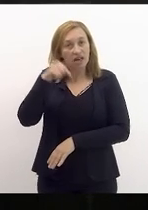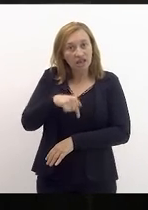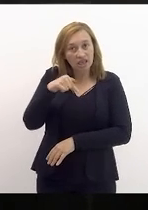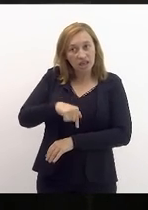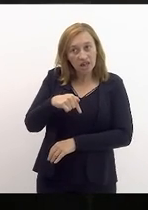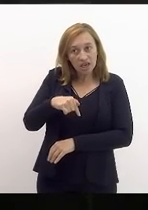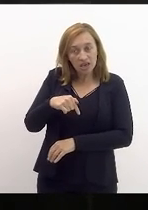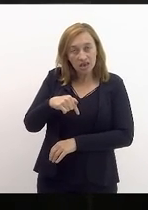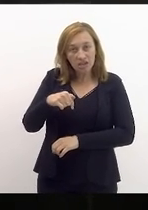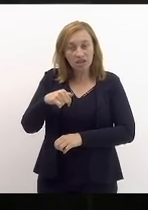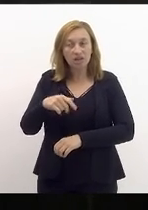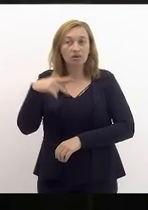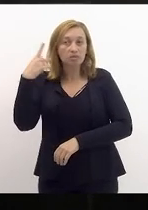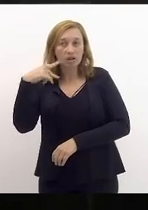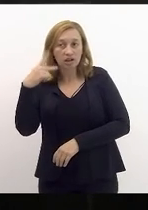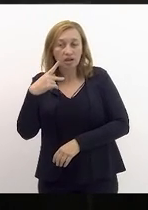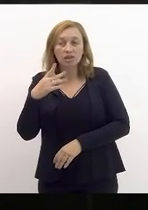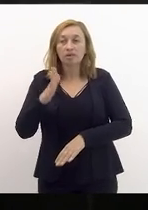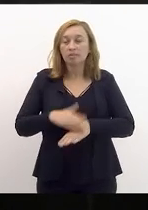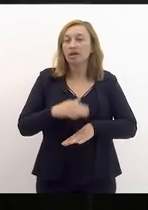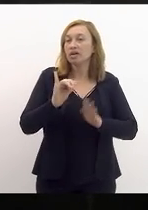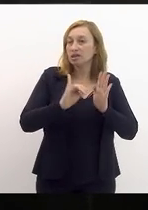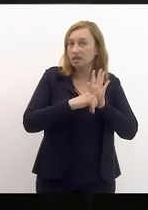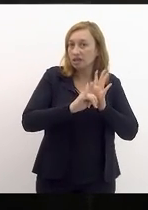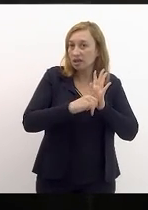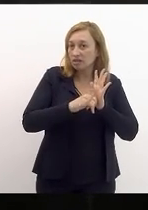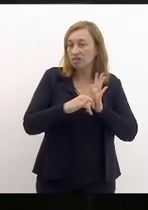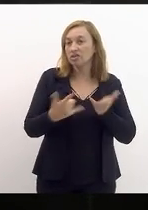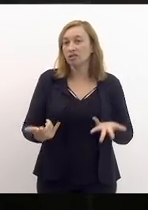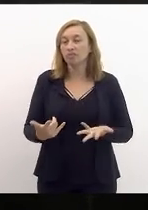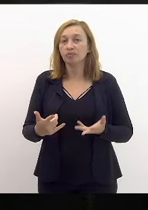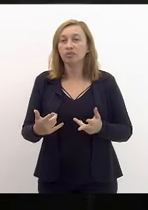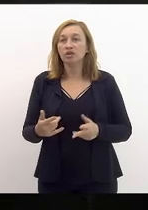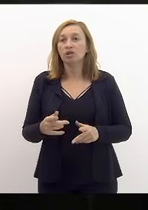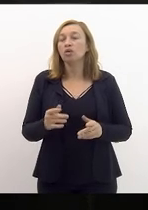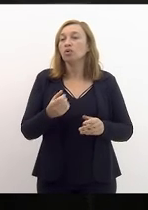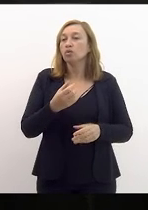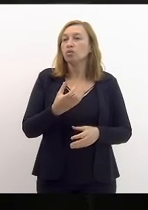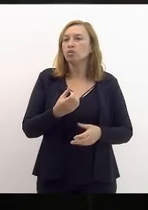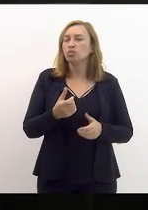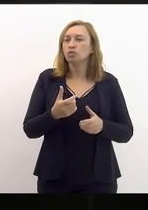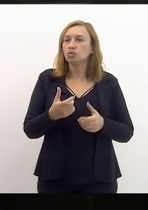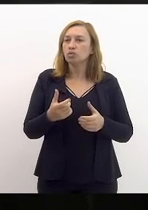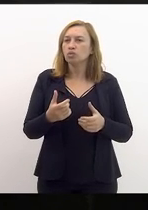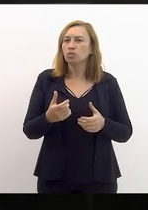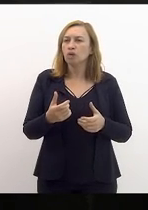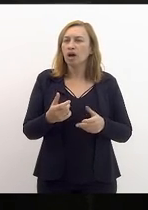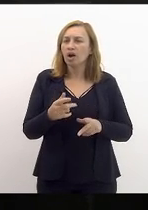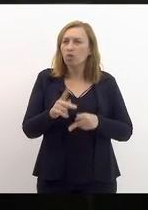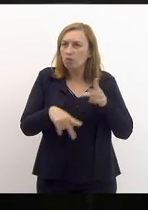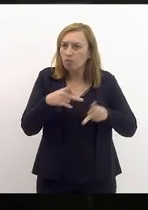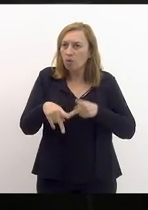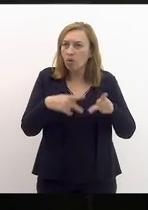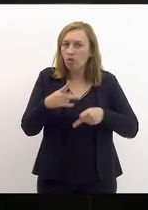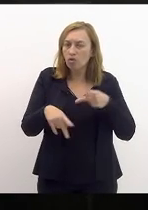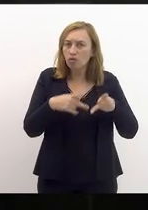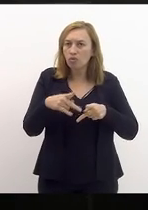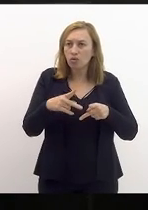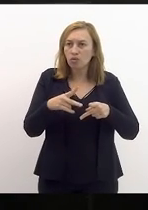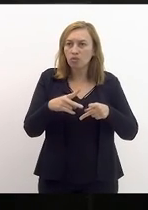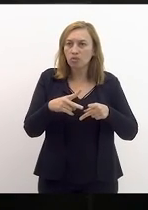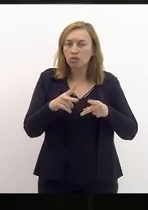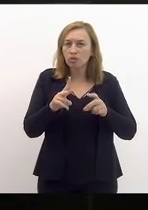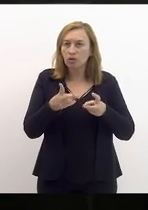por mais que exista Diário Oficial a grande publicidade é nada pela